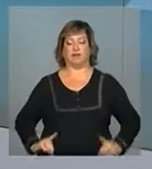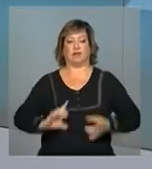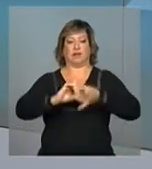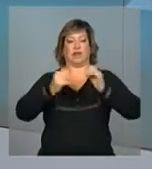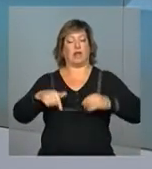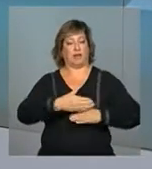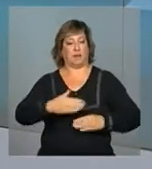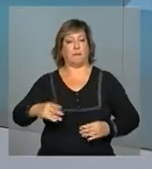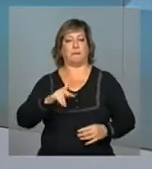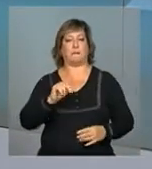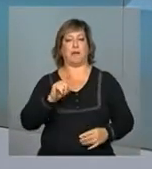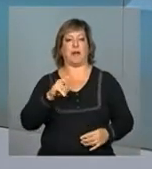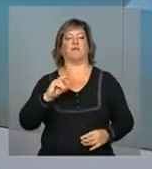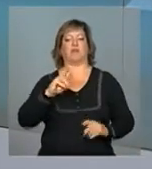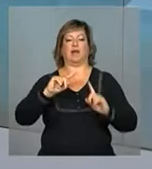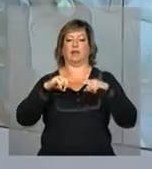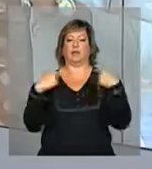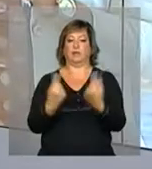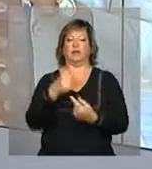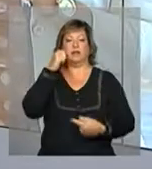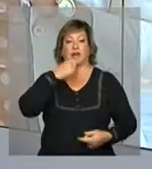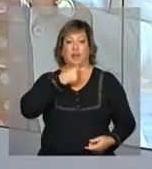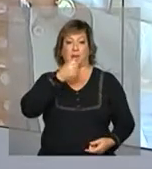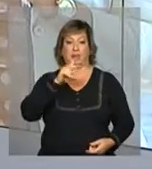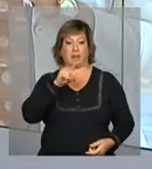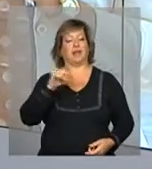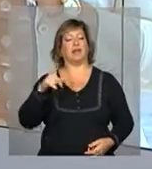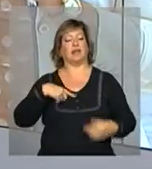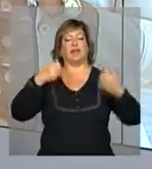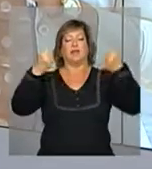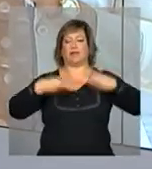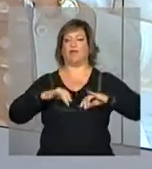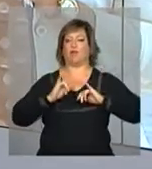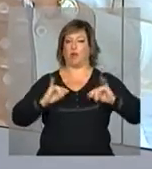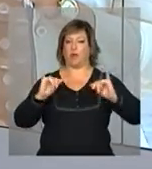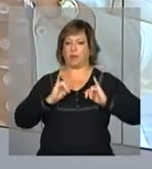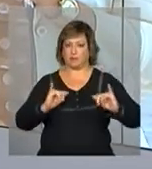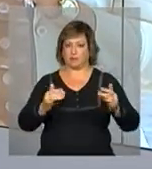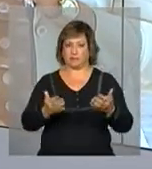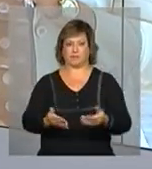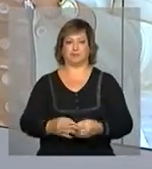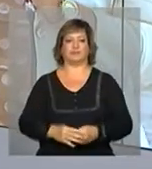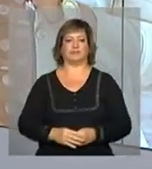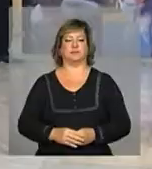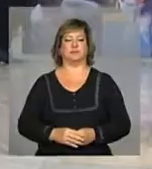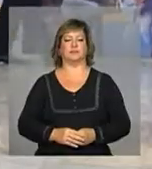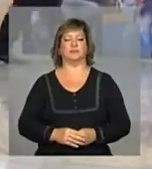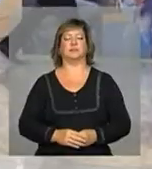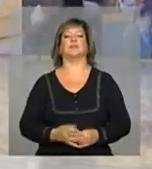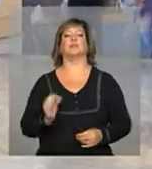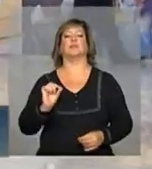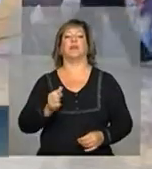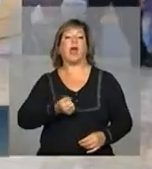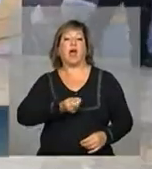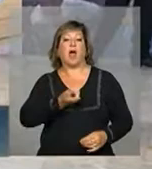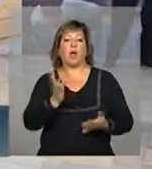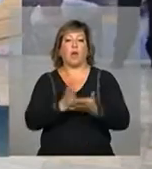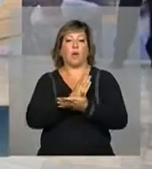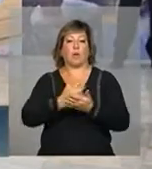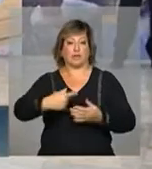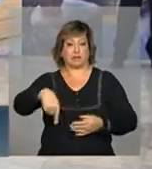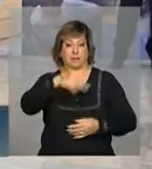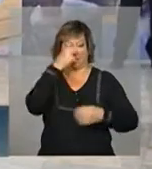no Palácio do Planalto. E a repórter Daniela Almeida tem outras informações. Daniela. Malu, alguns desses